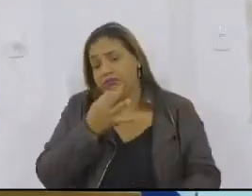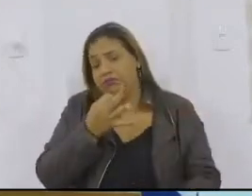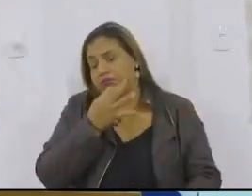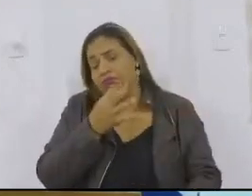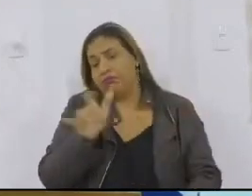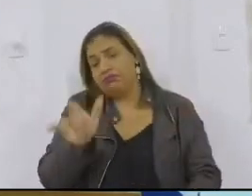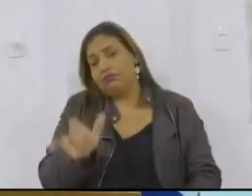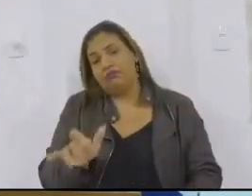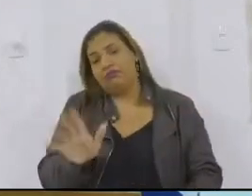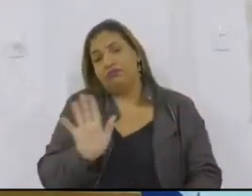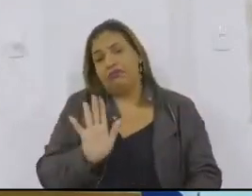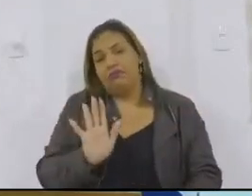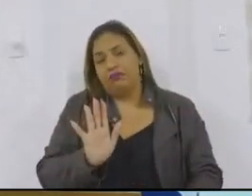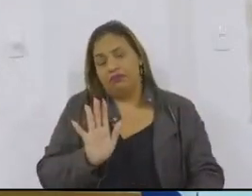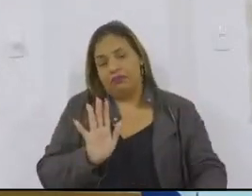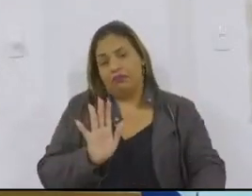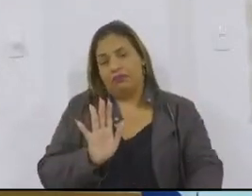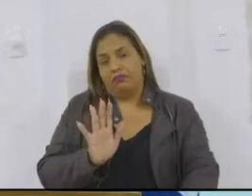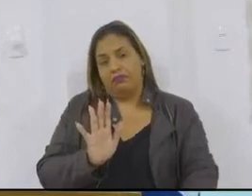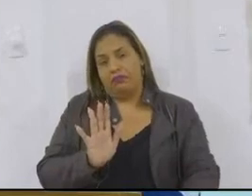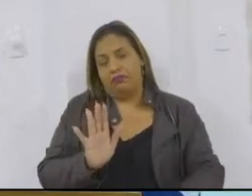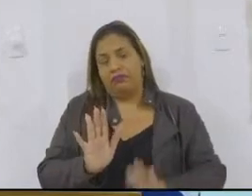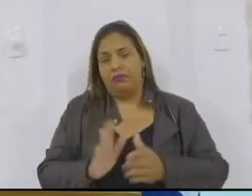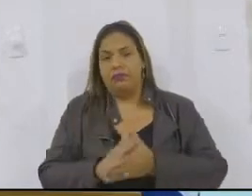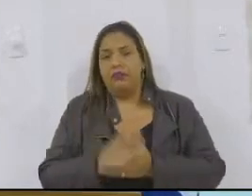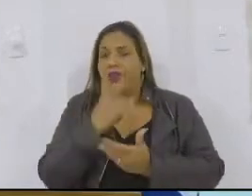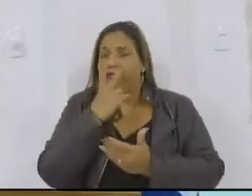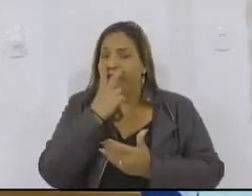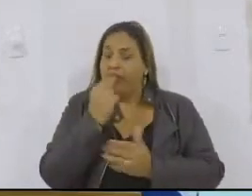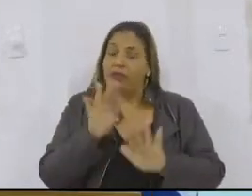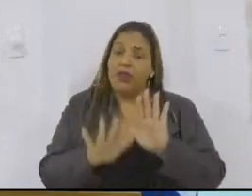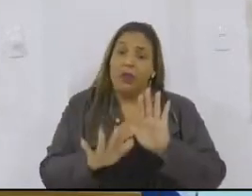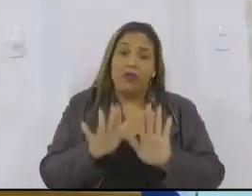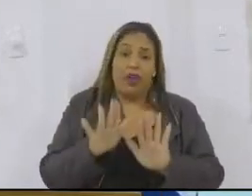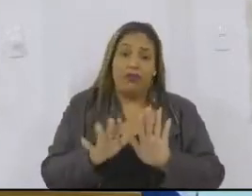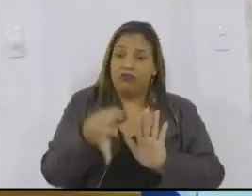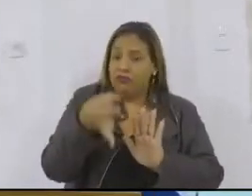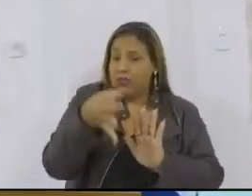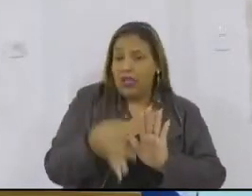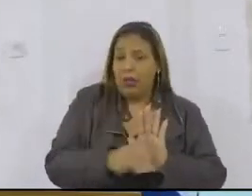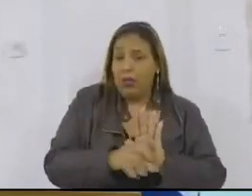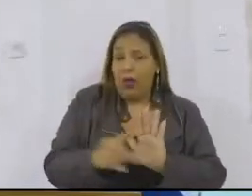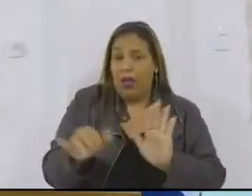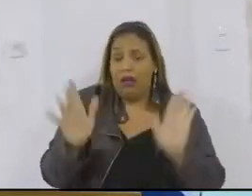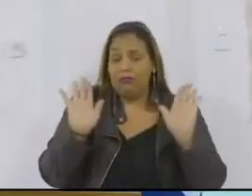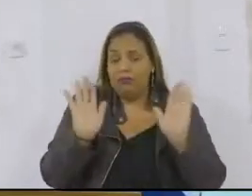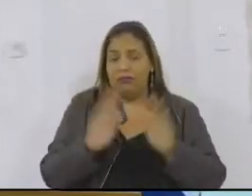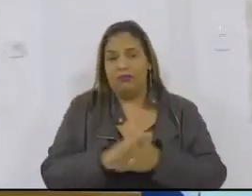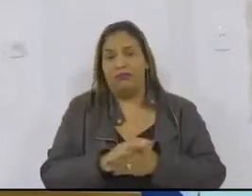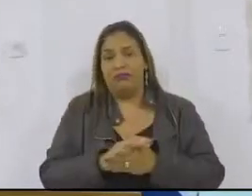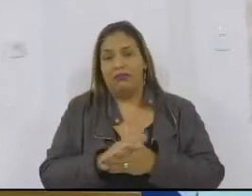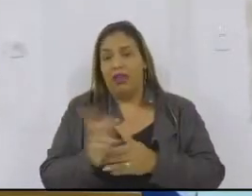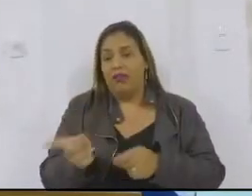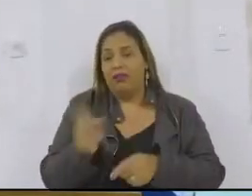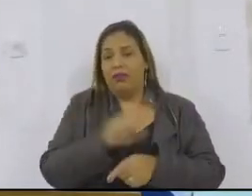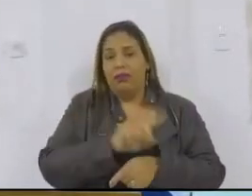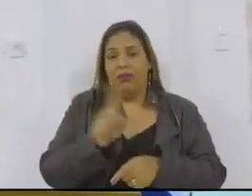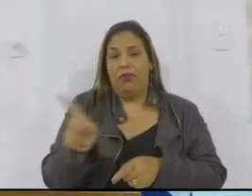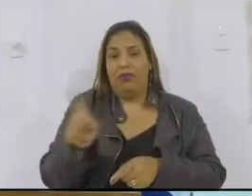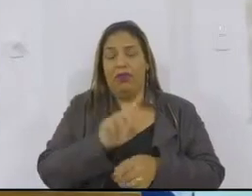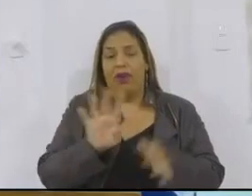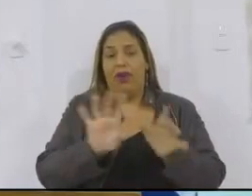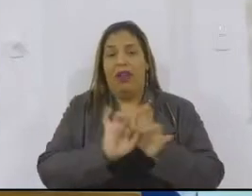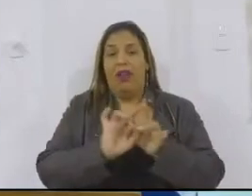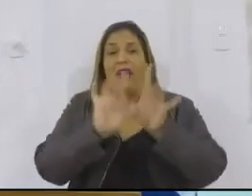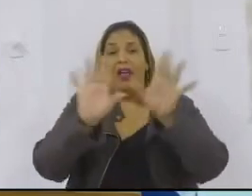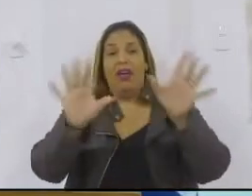para essas, talvez essas vans, e legalizá-las. Se ela vai circular no nosso município, transportar